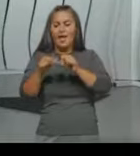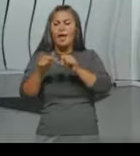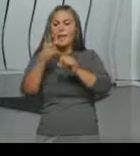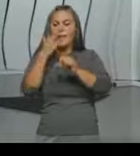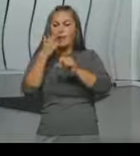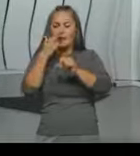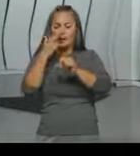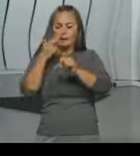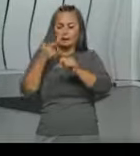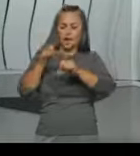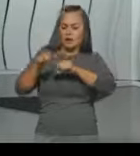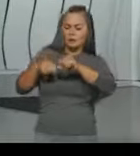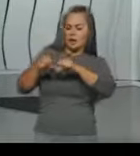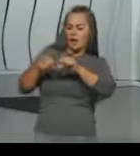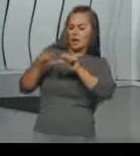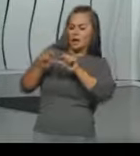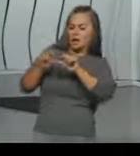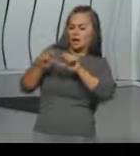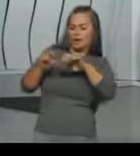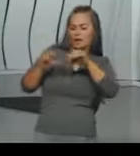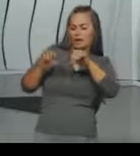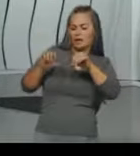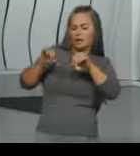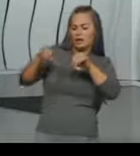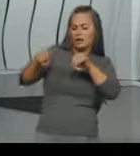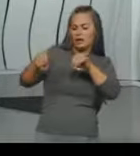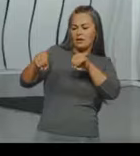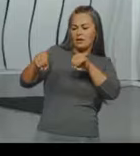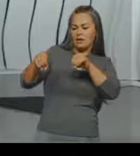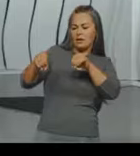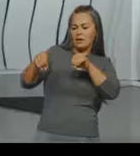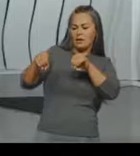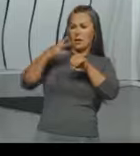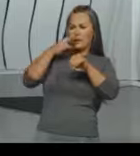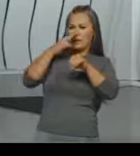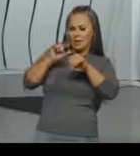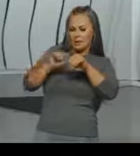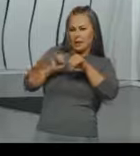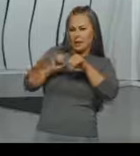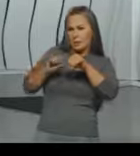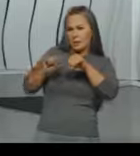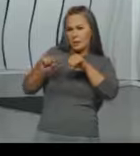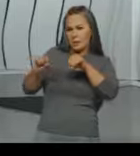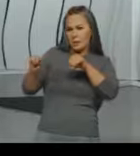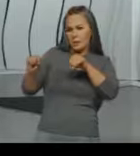ligam o cubo da roda até o aro? Então, aqui, ó.